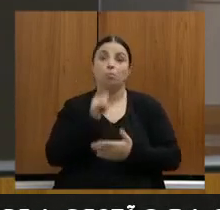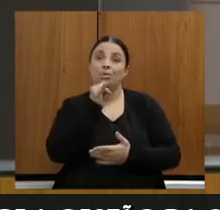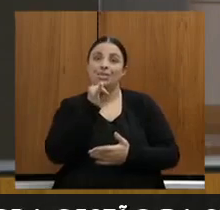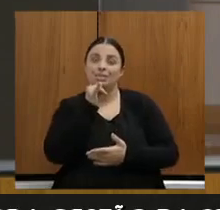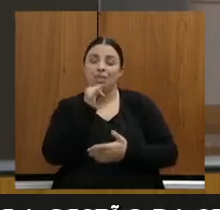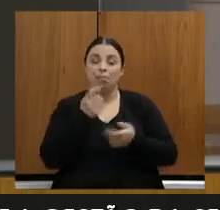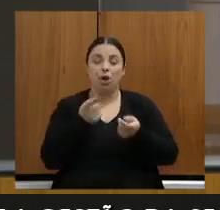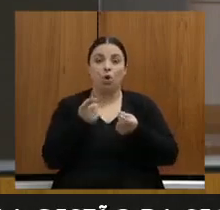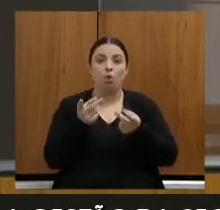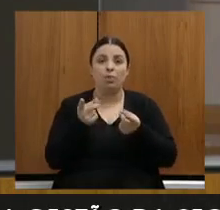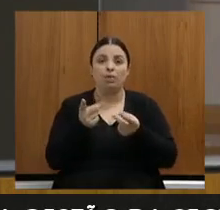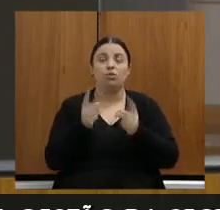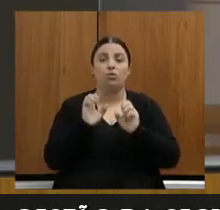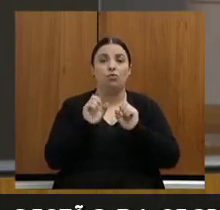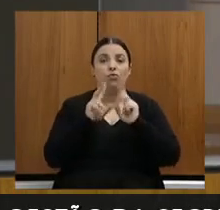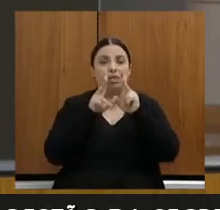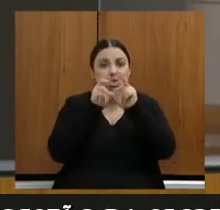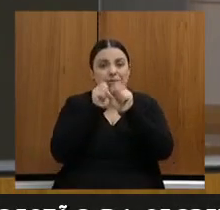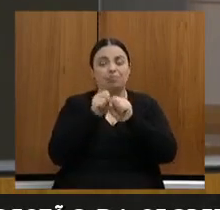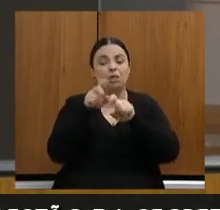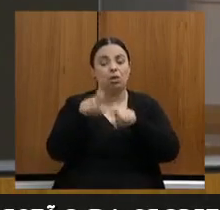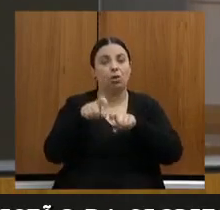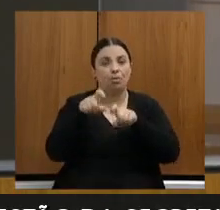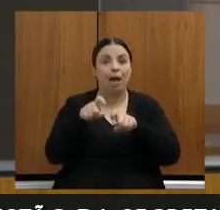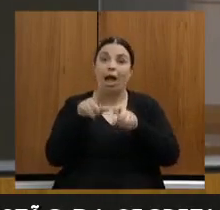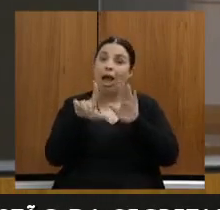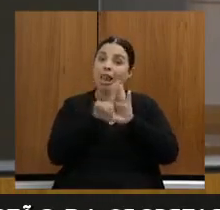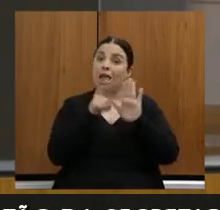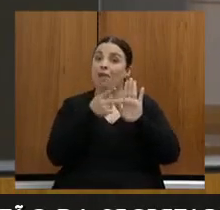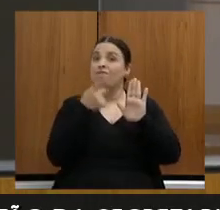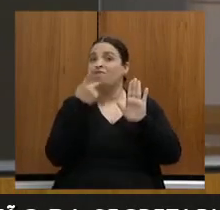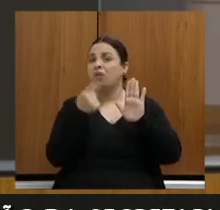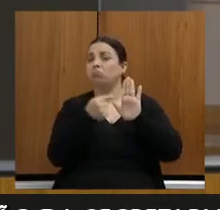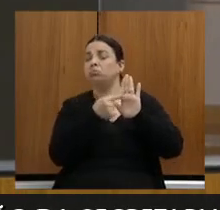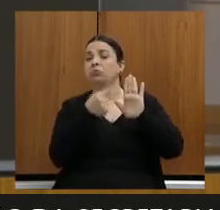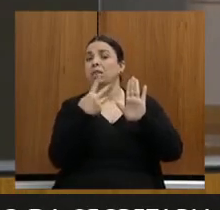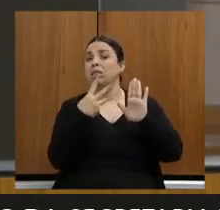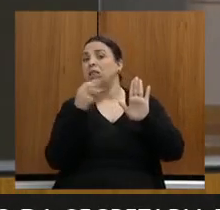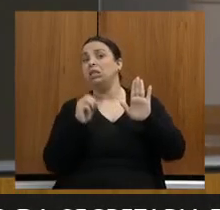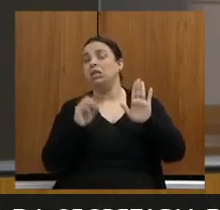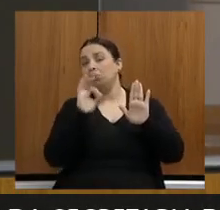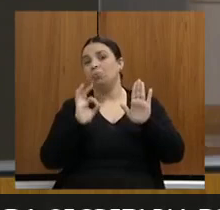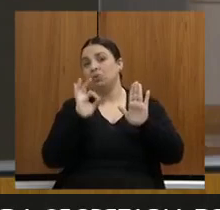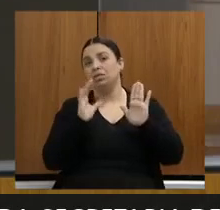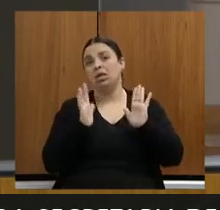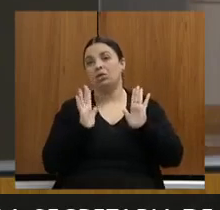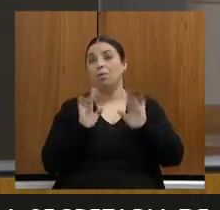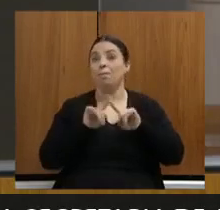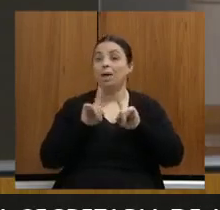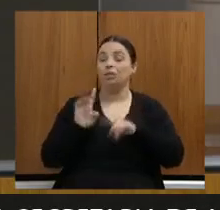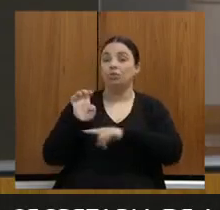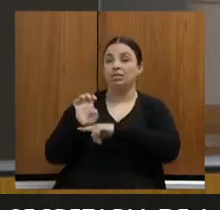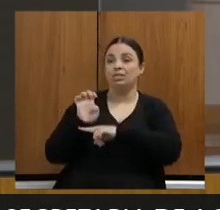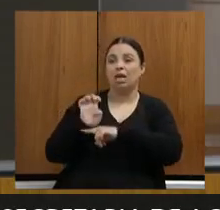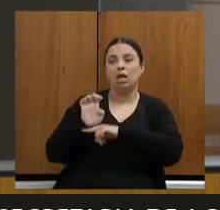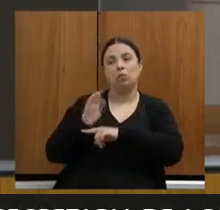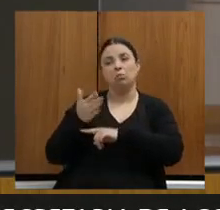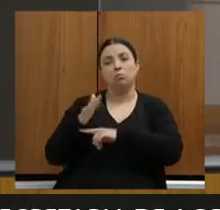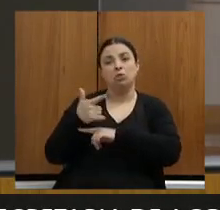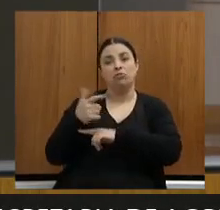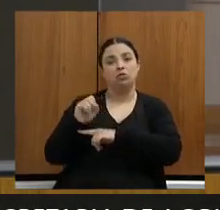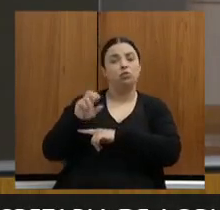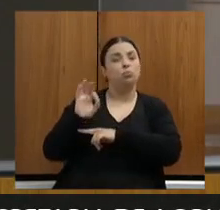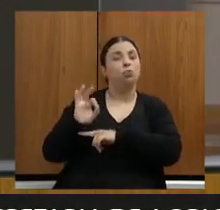fundamental fortalecimento da agricultura familiar lá e fala dos trinta por cento e parece então que o Estado está caminhando em torno de 25 porcento não me enganei